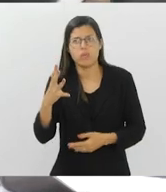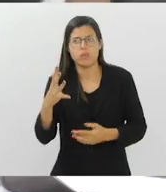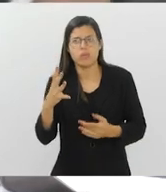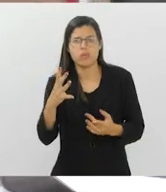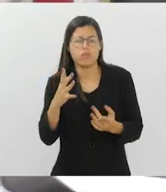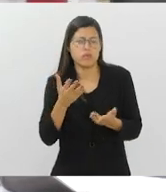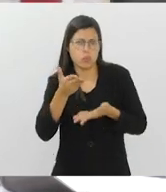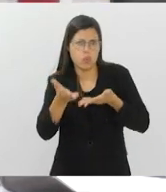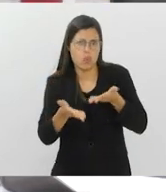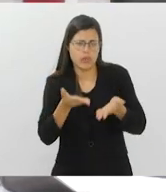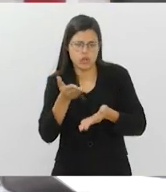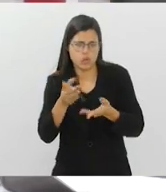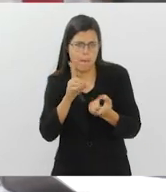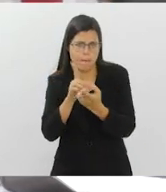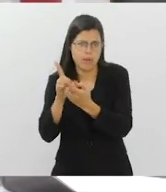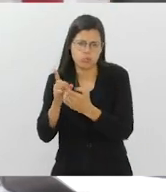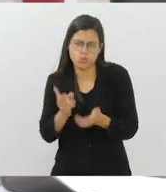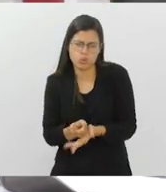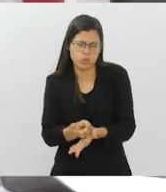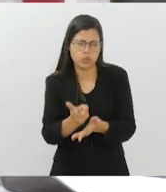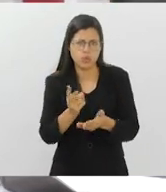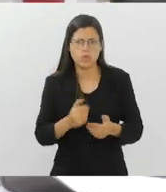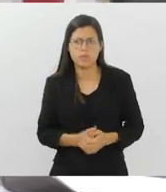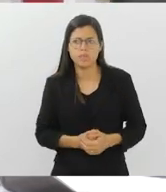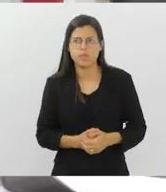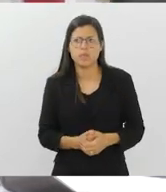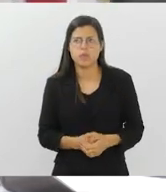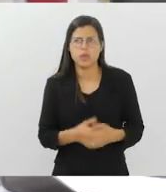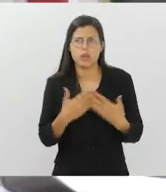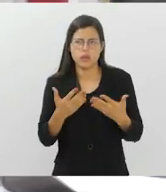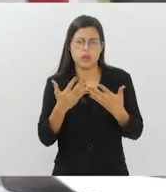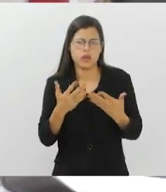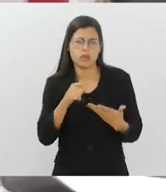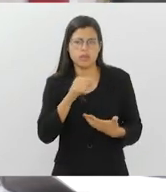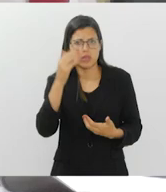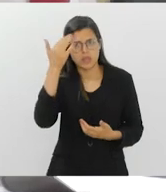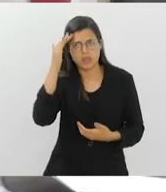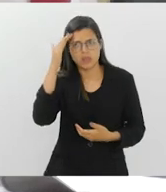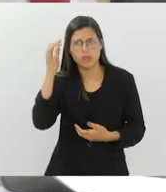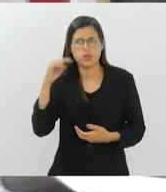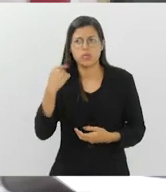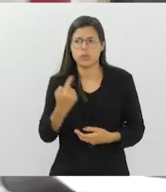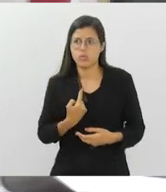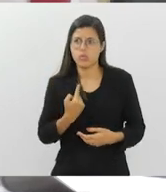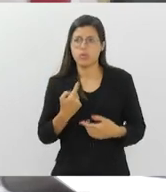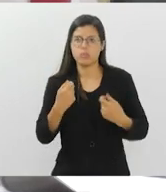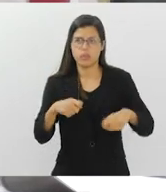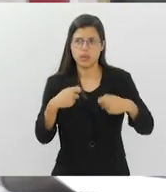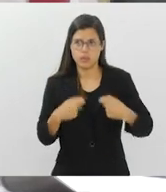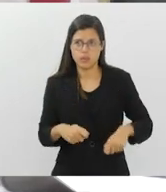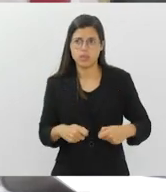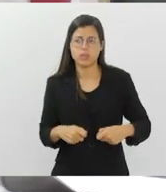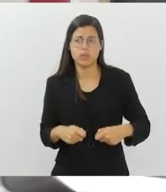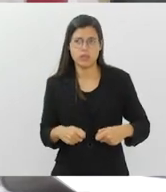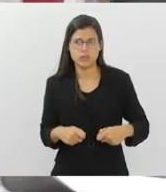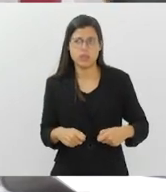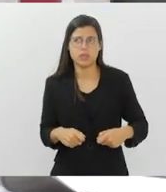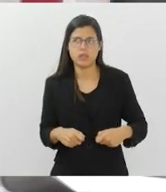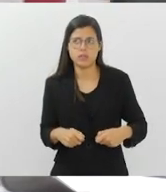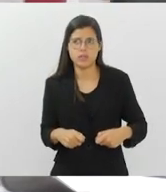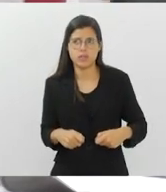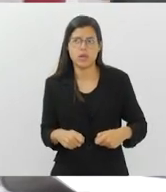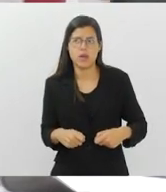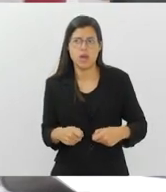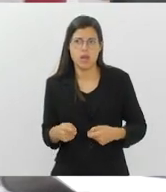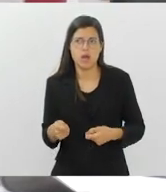continua. E, então, gostaria que Vossa Senhoria entendesse isso, que nós vamos precisar ampliar esses